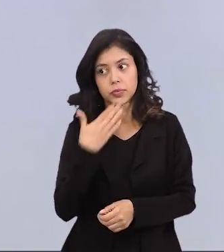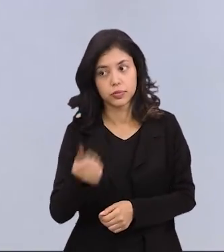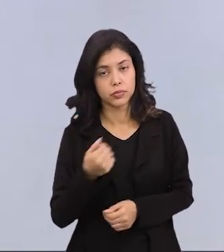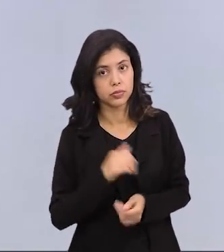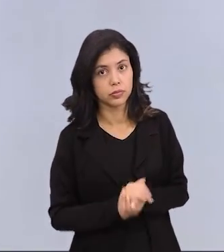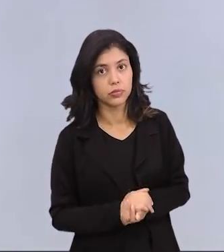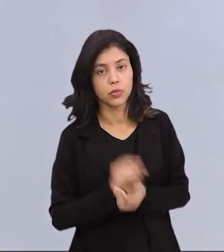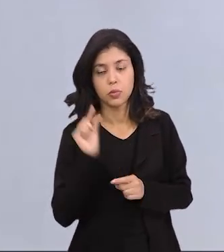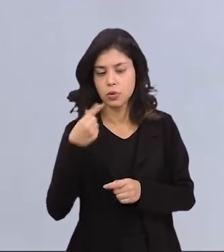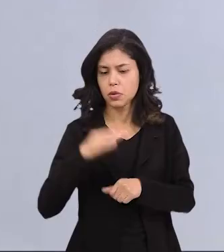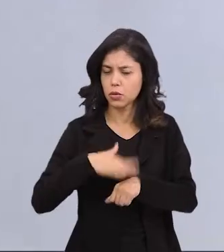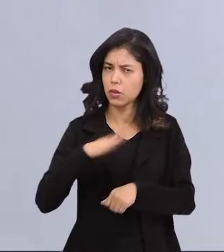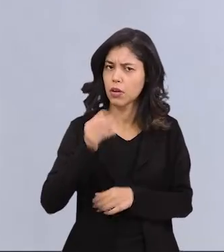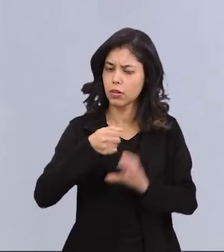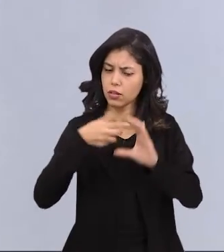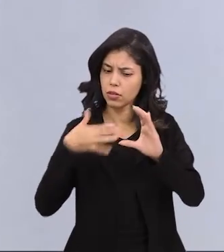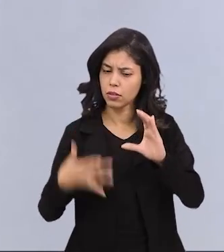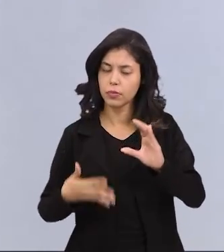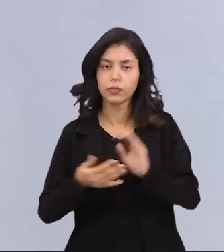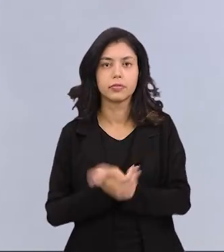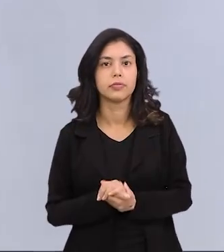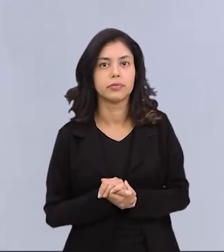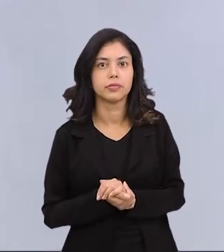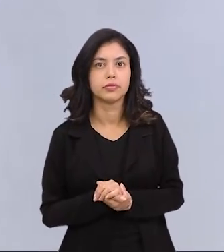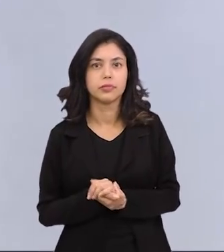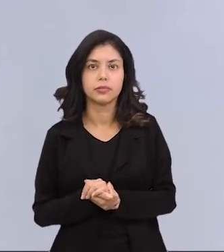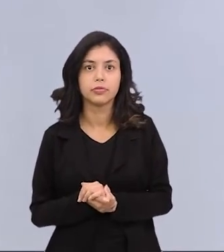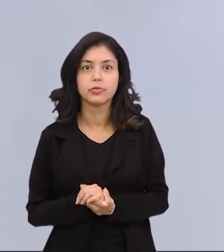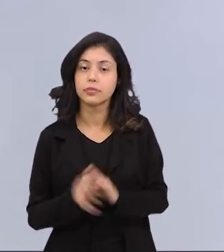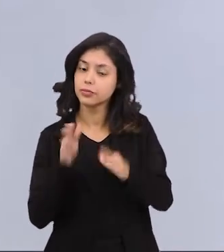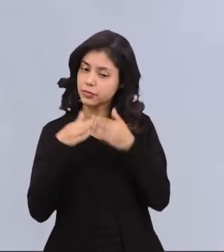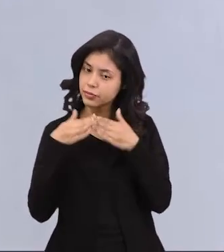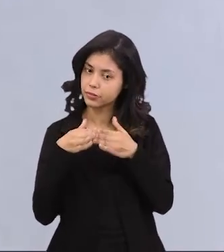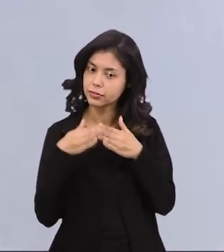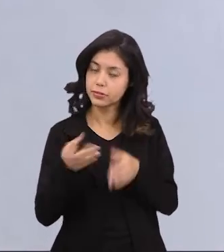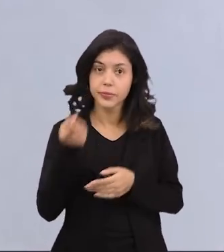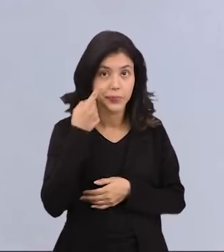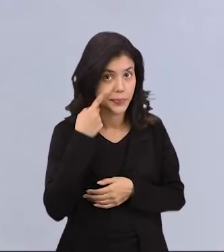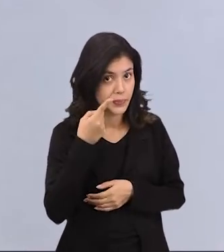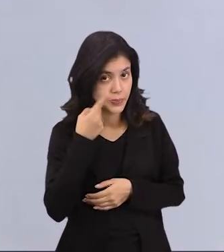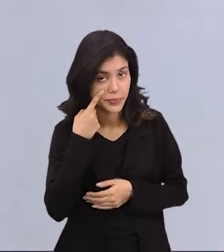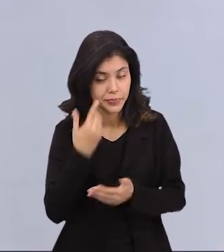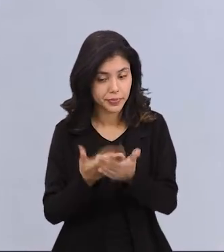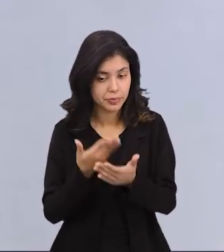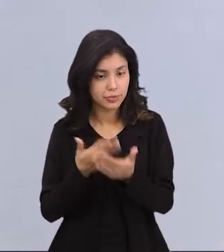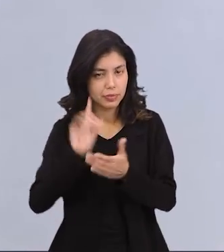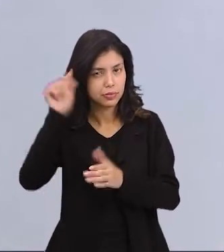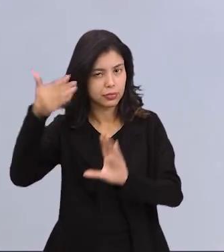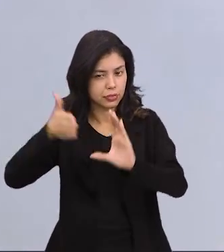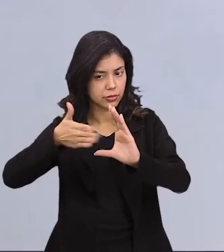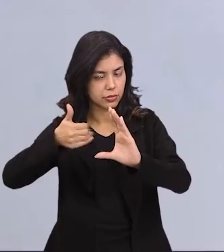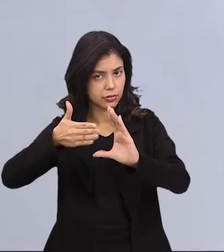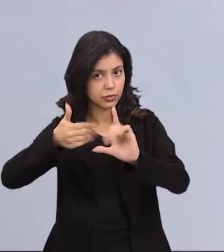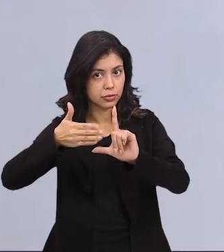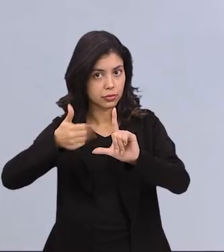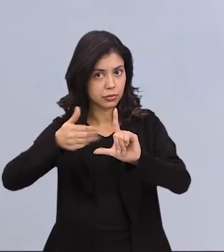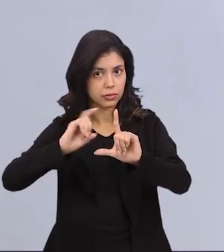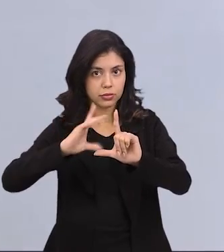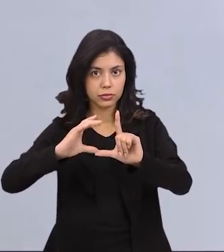um pouco mais sobre os tipos de especiação. Por favor, olhem as nossas aulas lá na plataforma